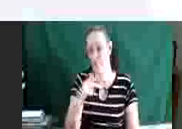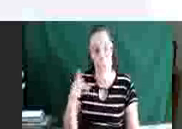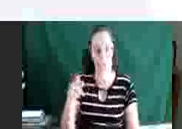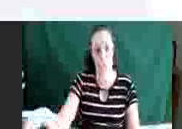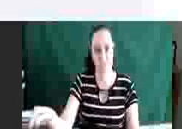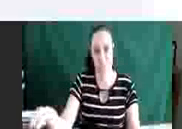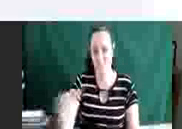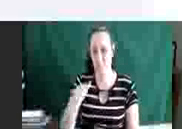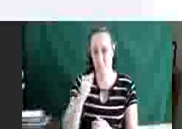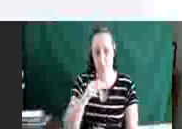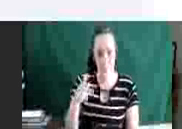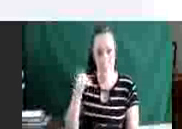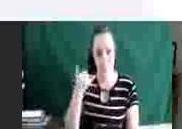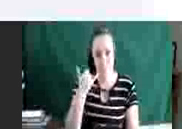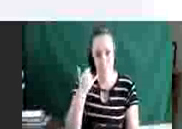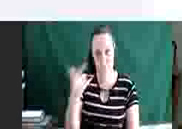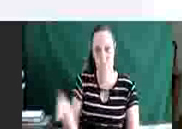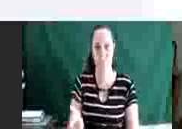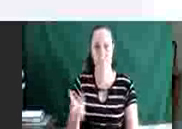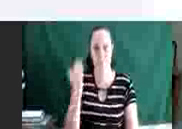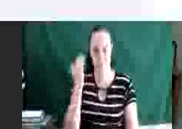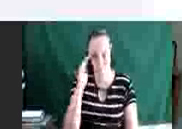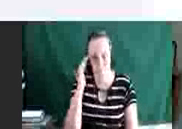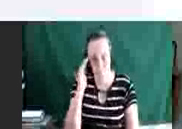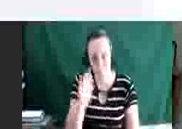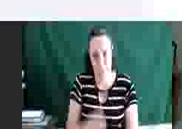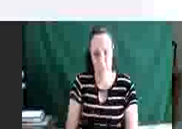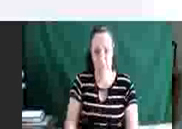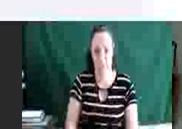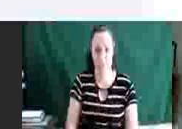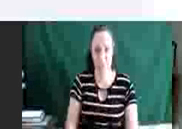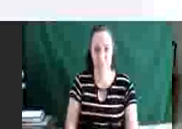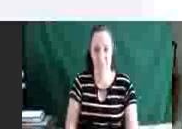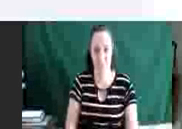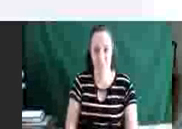aqui do João Heriberto Mota Filho, que é o Análise de Tráfego em Redes